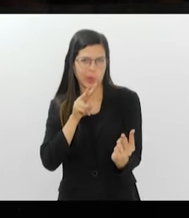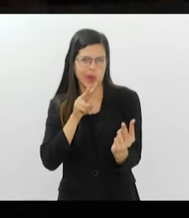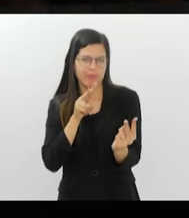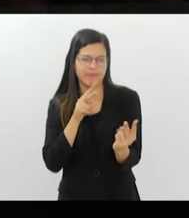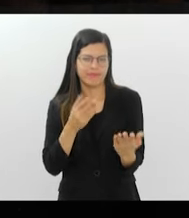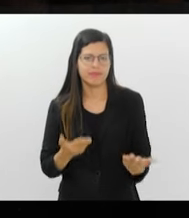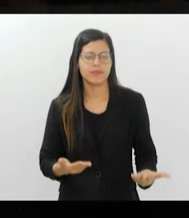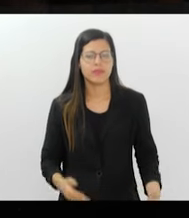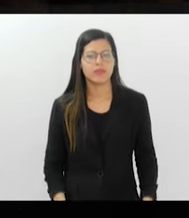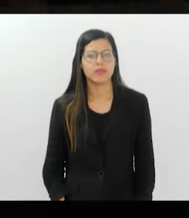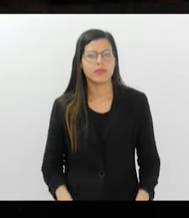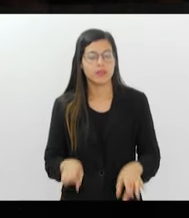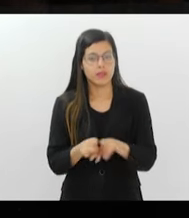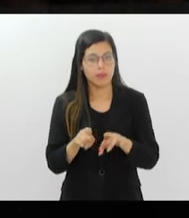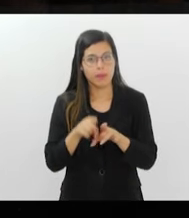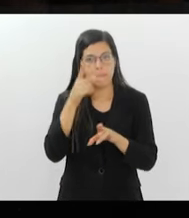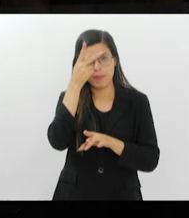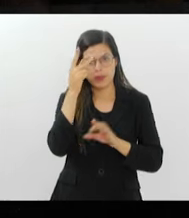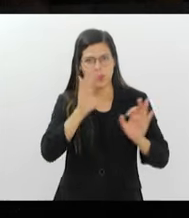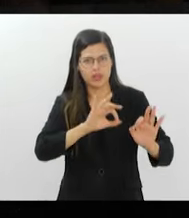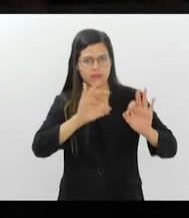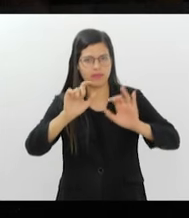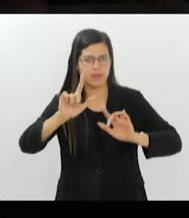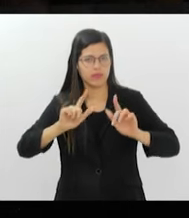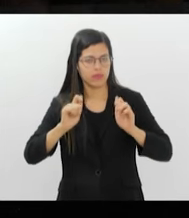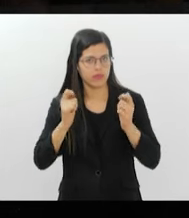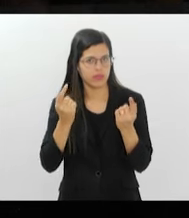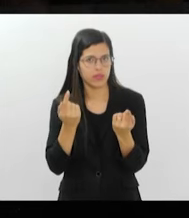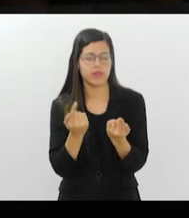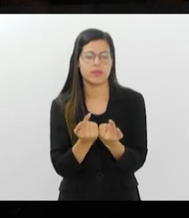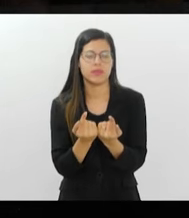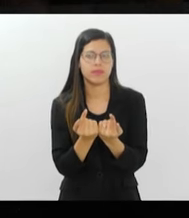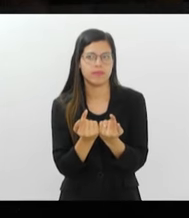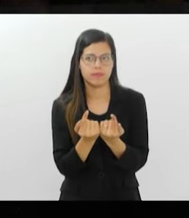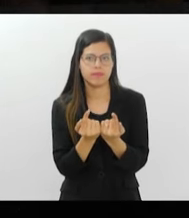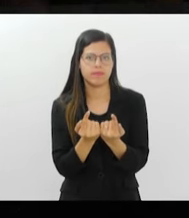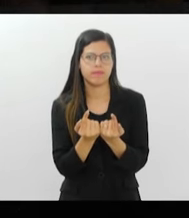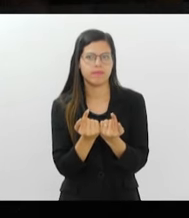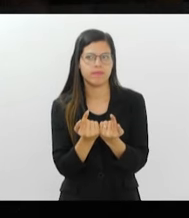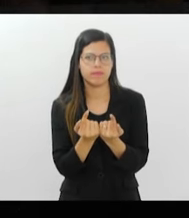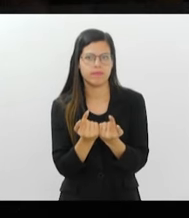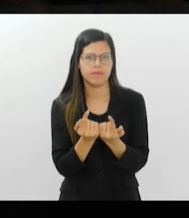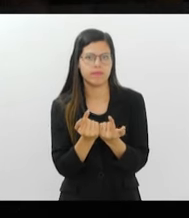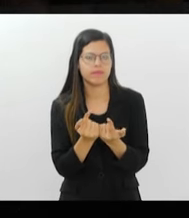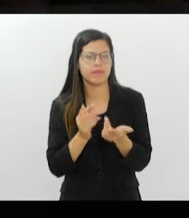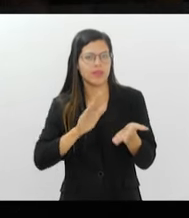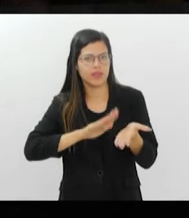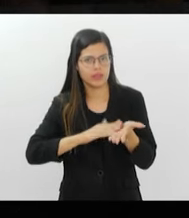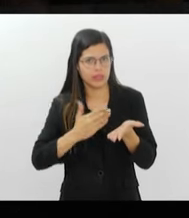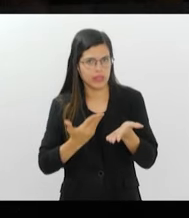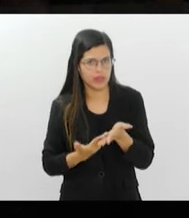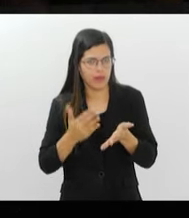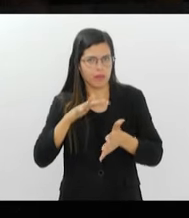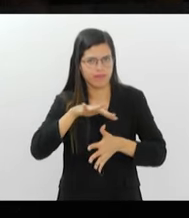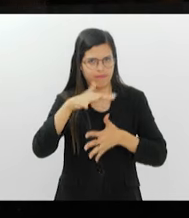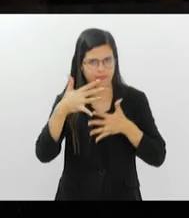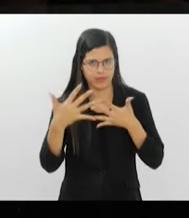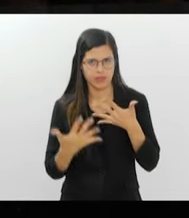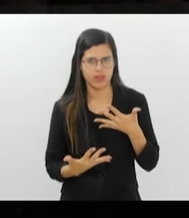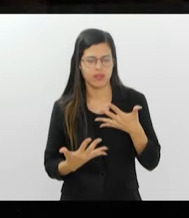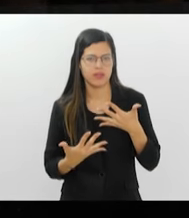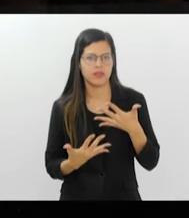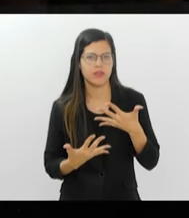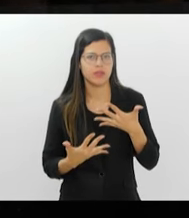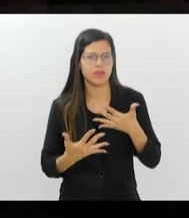senhores telespectadores da TV Alerge e senhora intérprete da língua